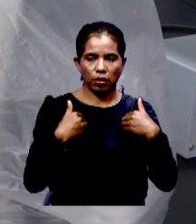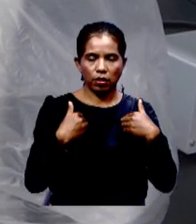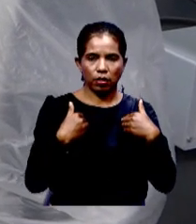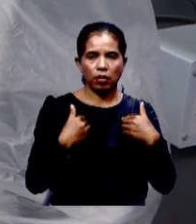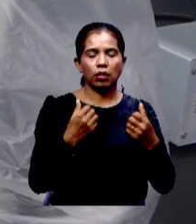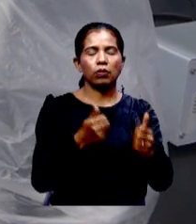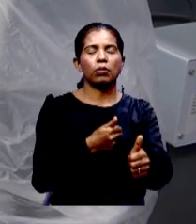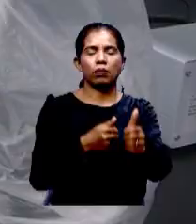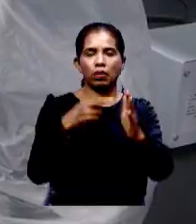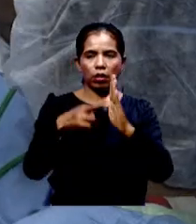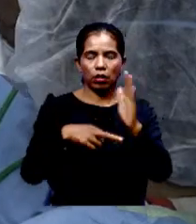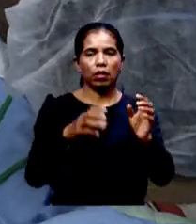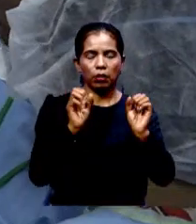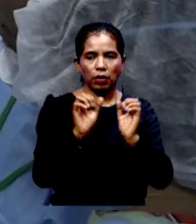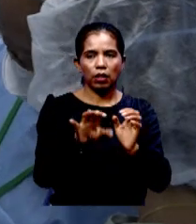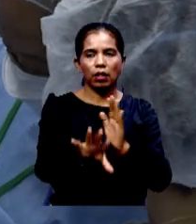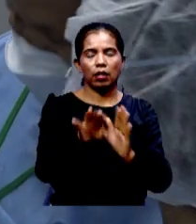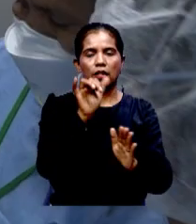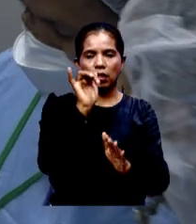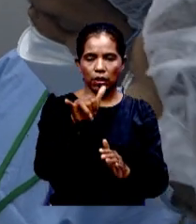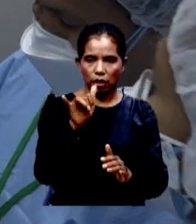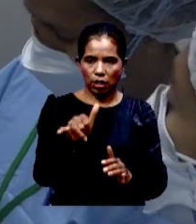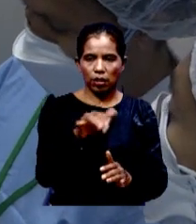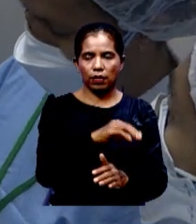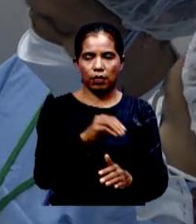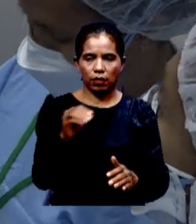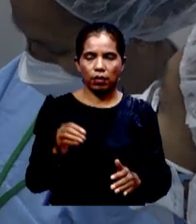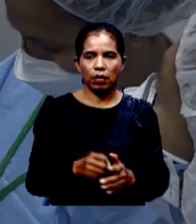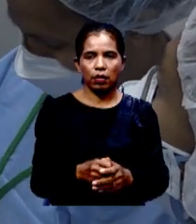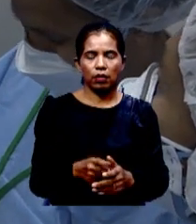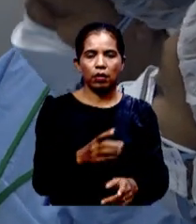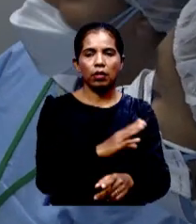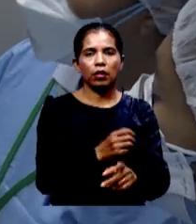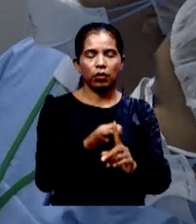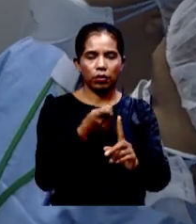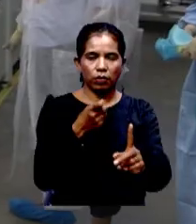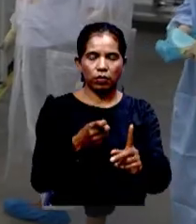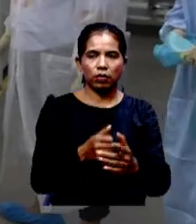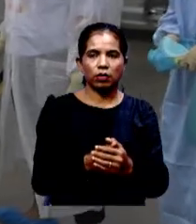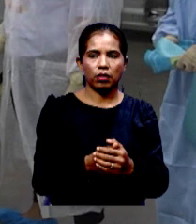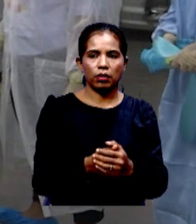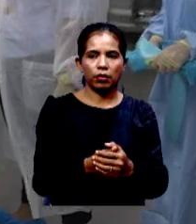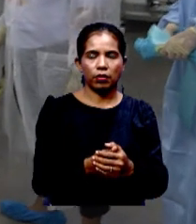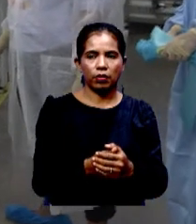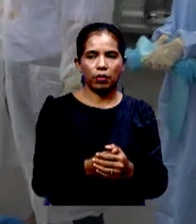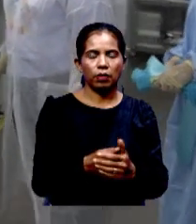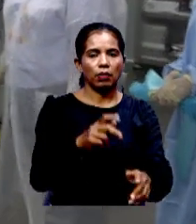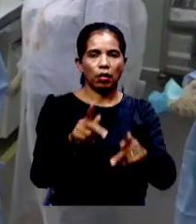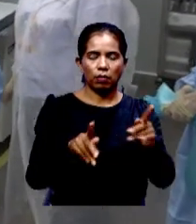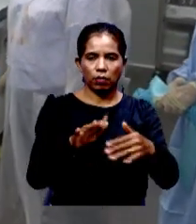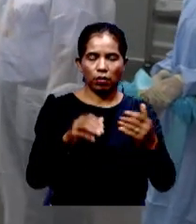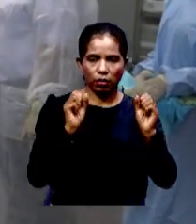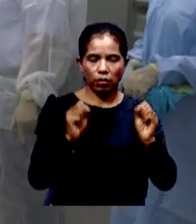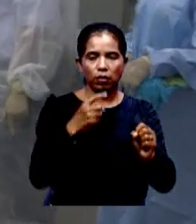ba retang acreditação. Além de dané, ia mos acreditação usi light green commission yan. Atu